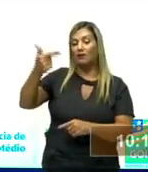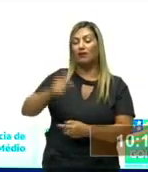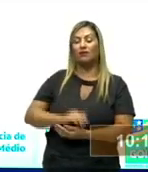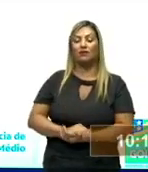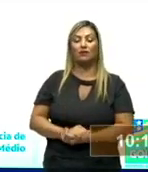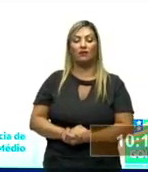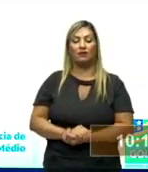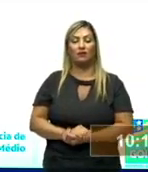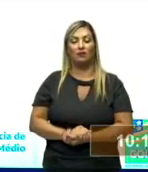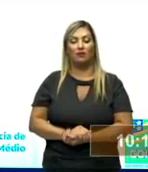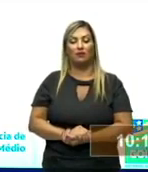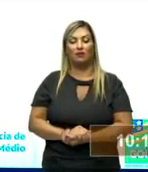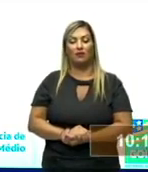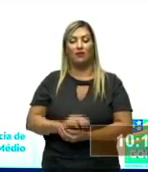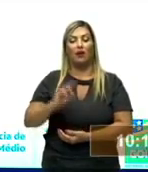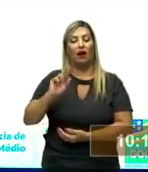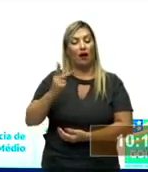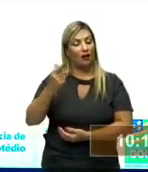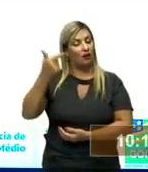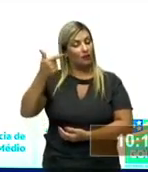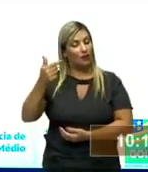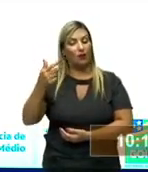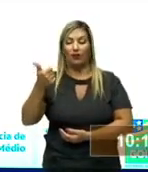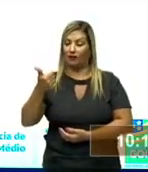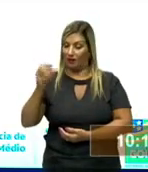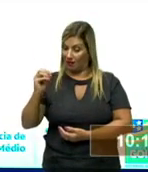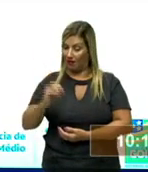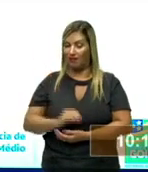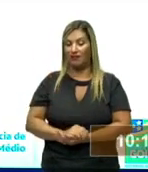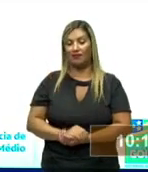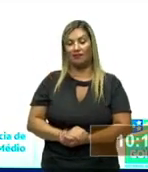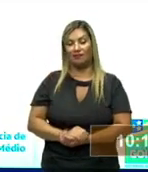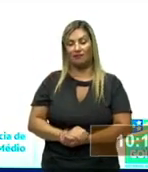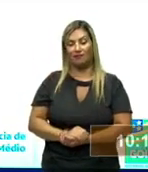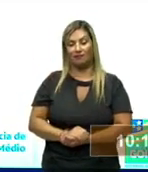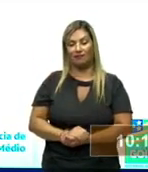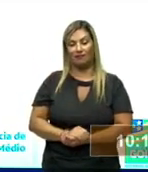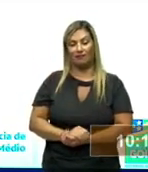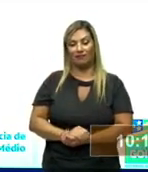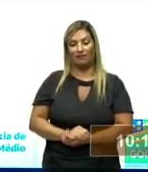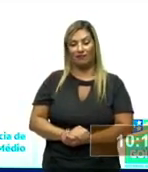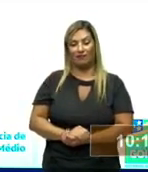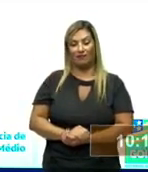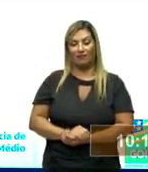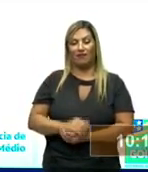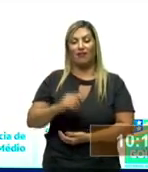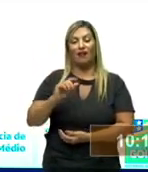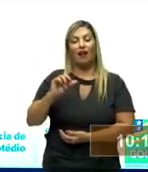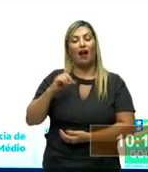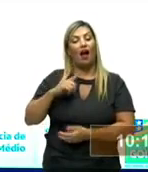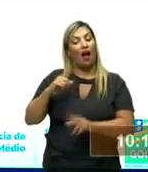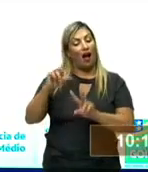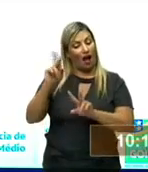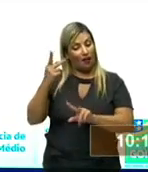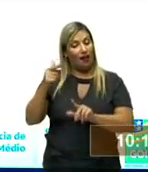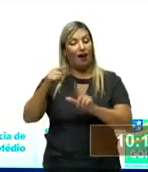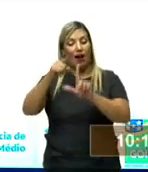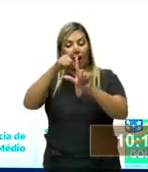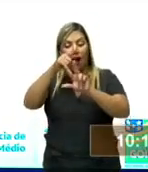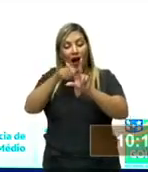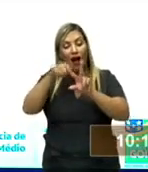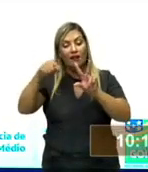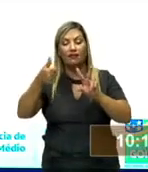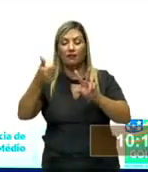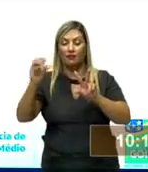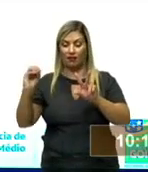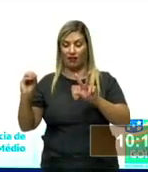tá eu tenho que altura ao quadrado = 10 boa eu tenho que h vai ser raiz de 10 e como é que eu